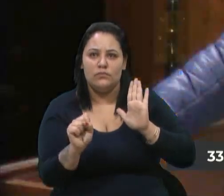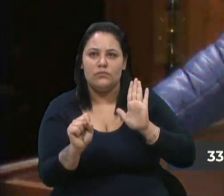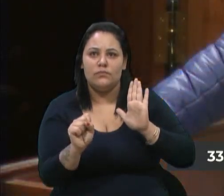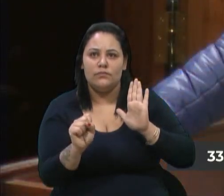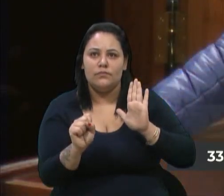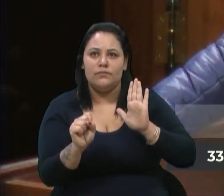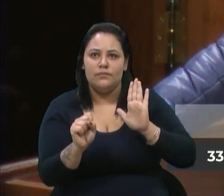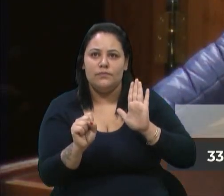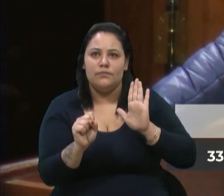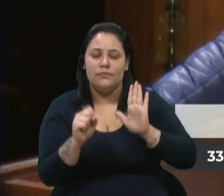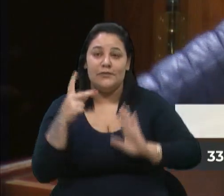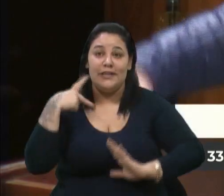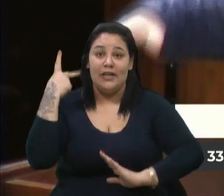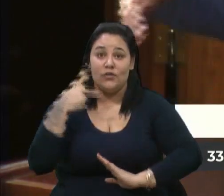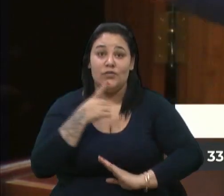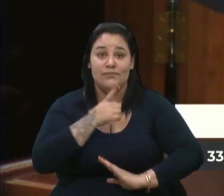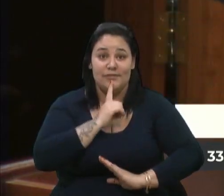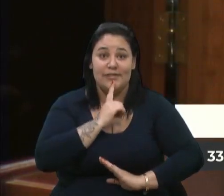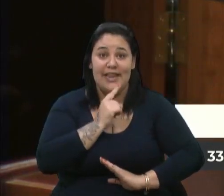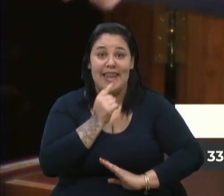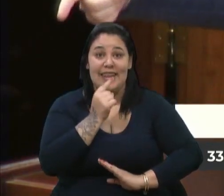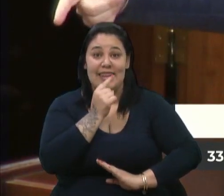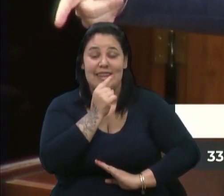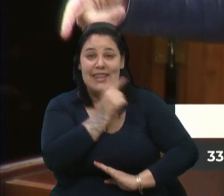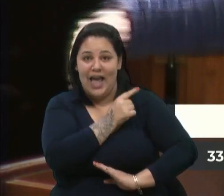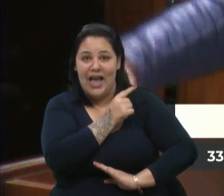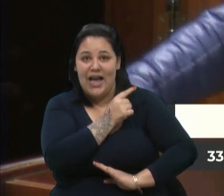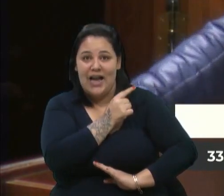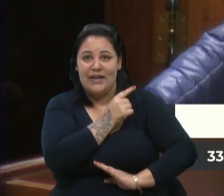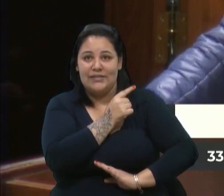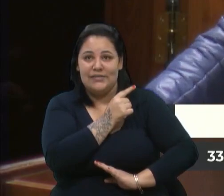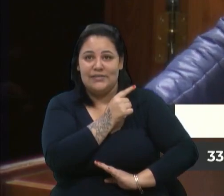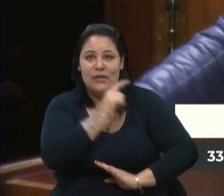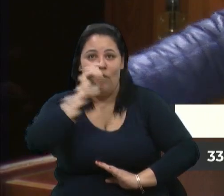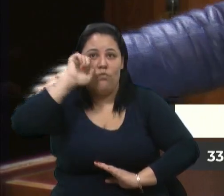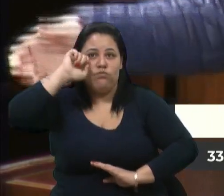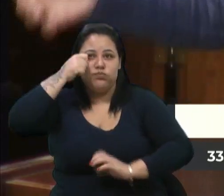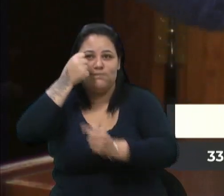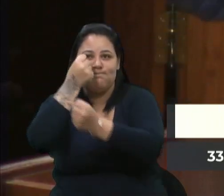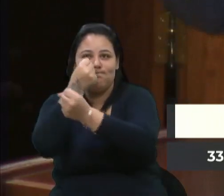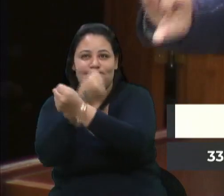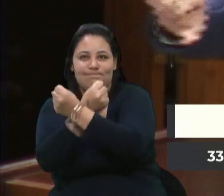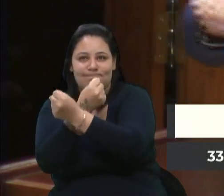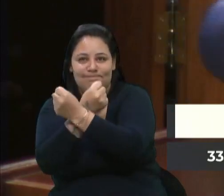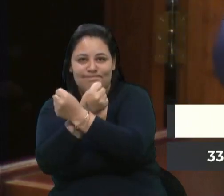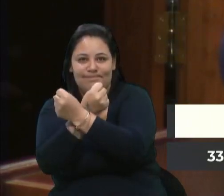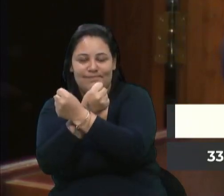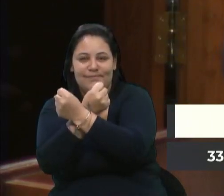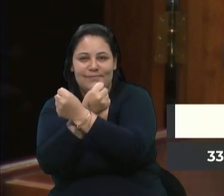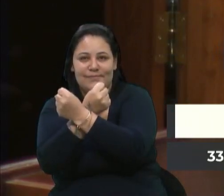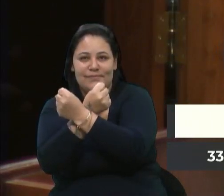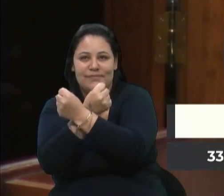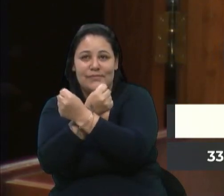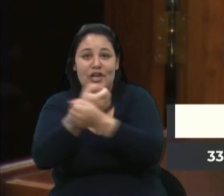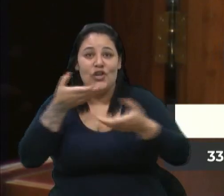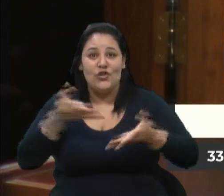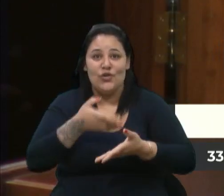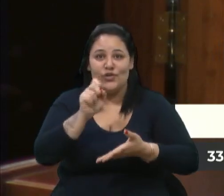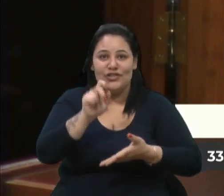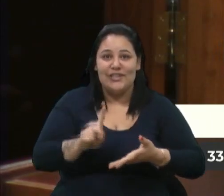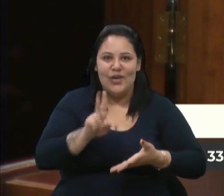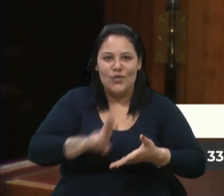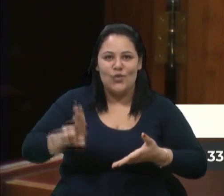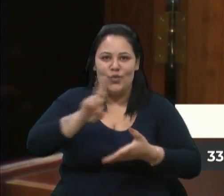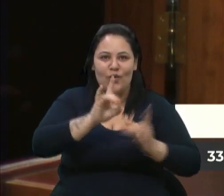onde, vereador Alberto, lá os negros eram escravizados. E hoje, quem ocupa o prédio,